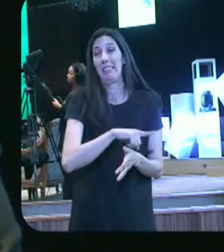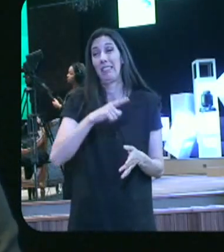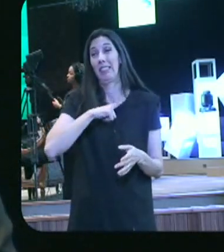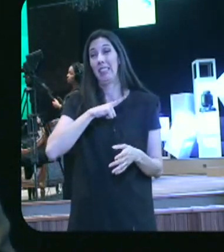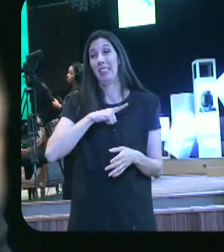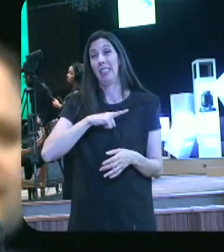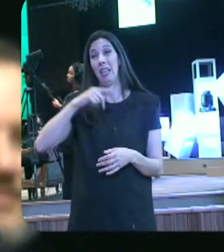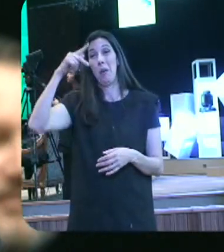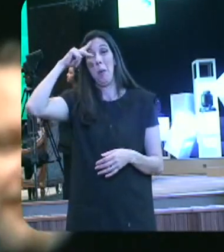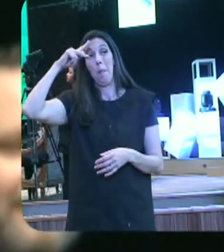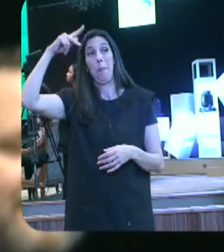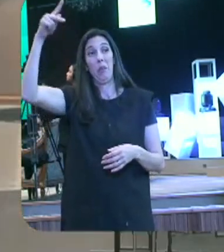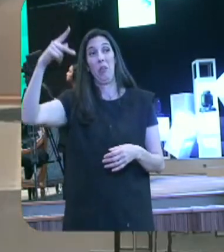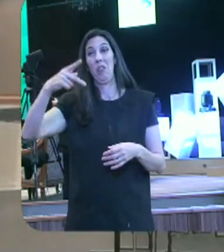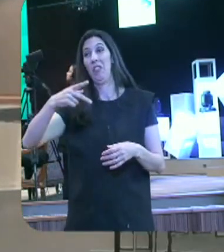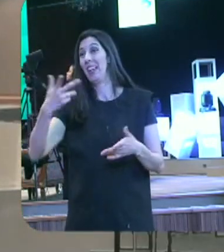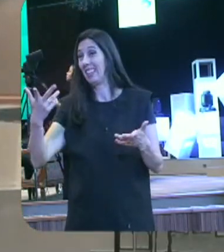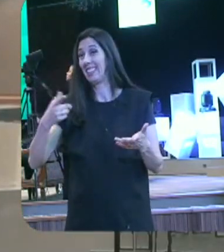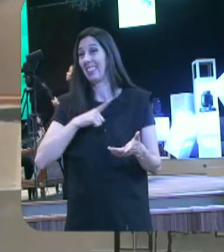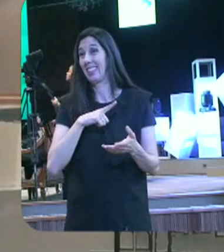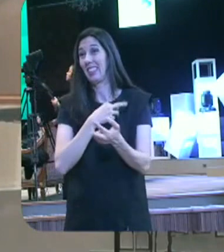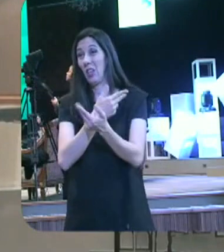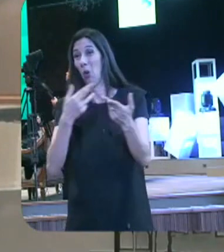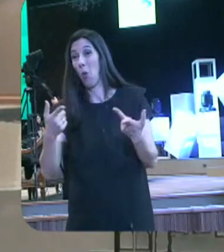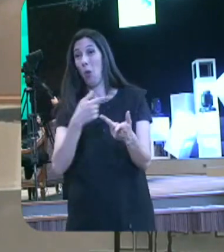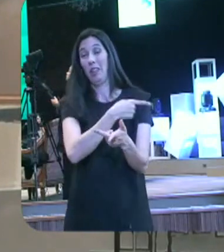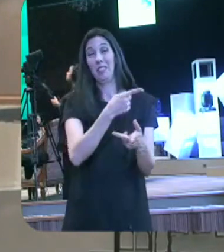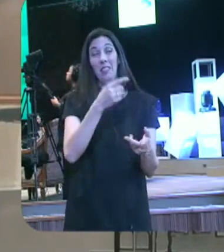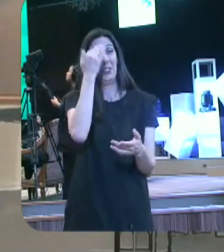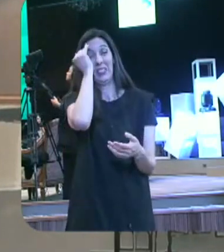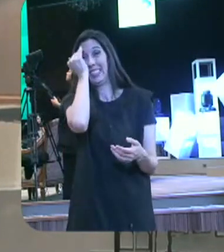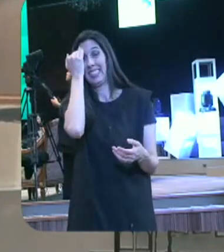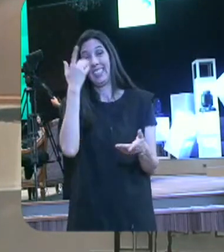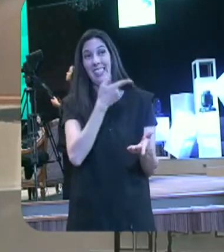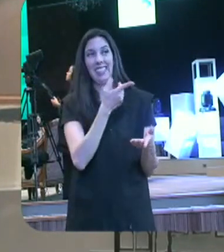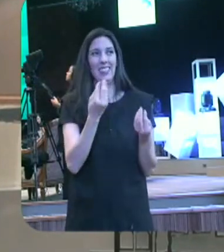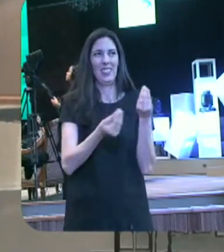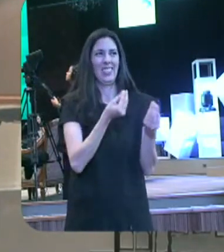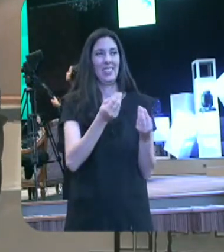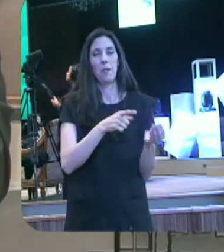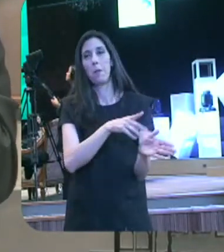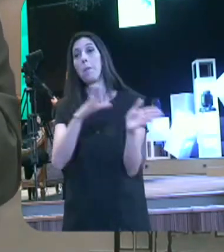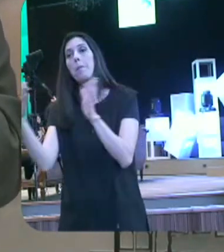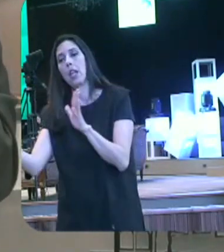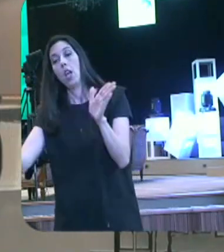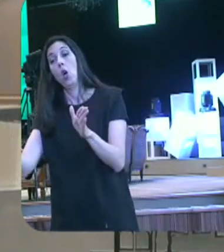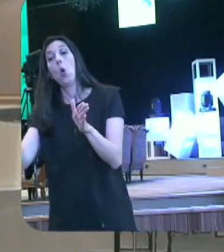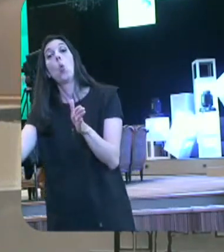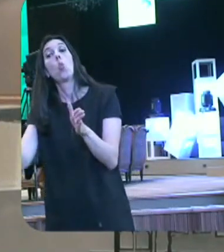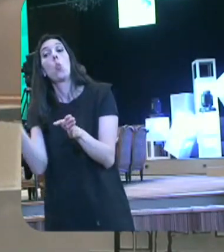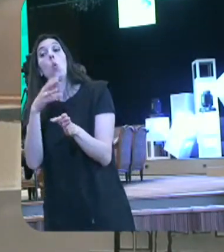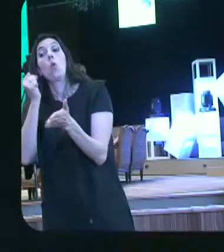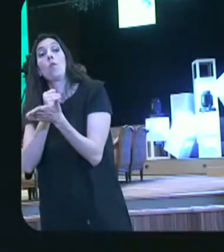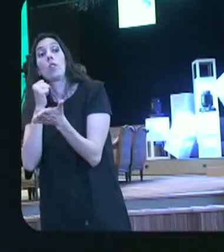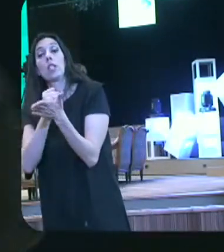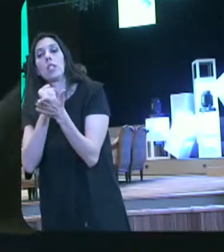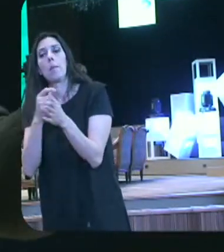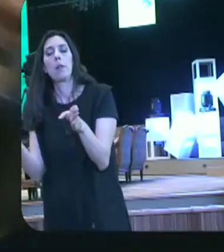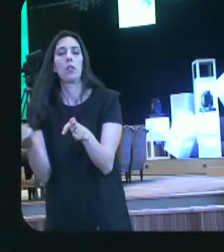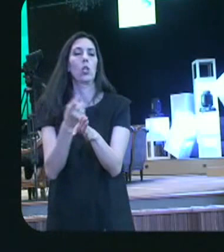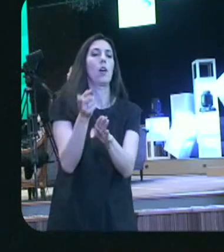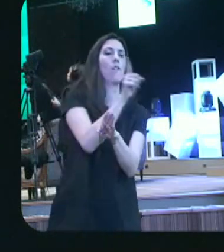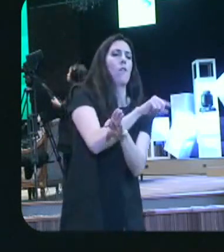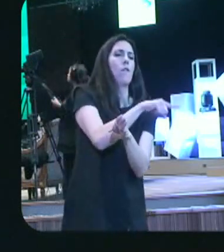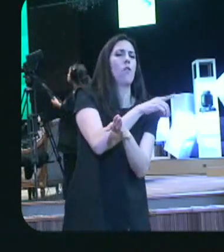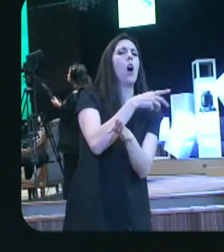o que a gente não viu acontecer ainda. Mas quando a gente lê o Novo Testamento e depois lê o Velho, eu digo: ah, isso aqui